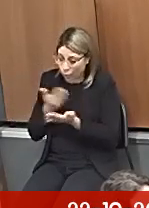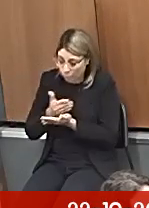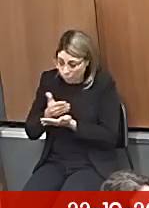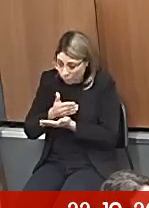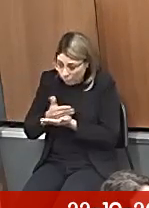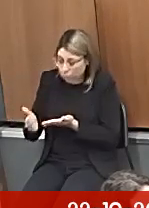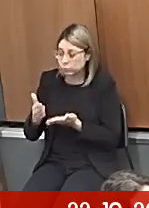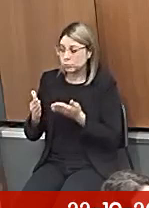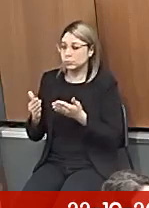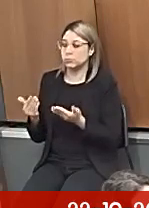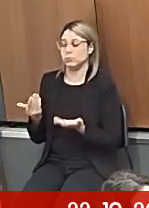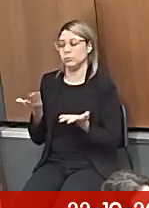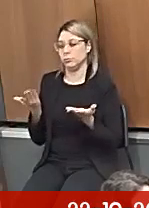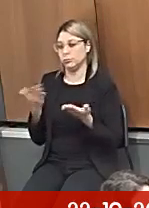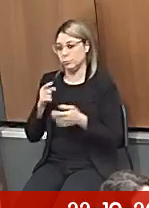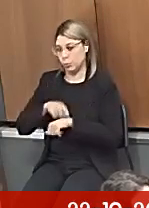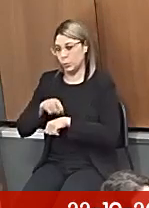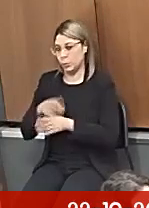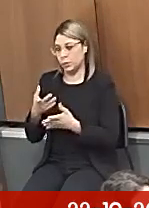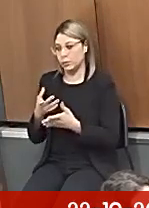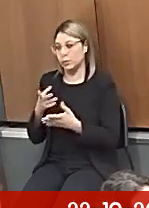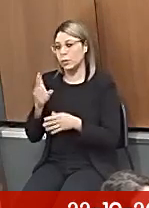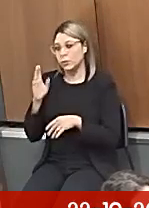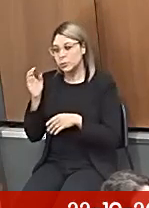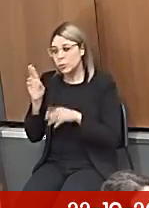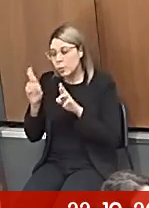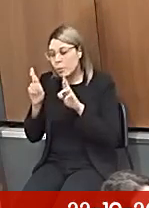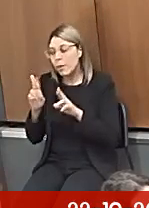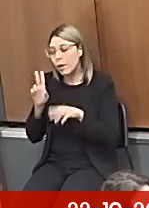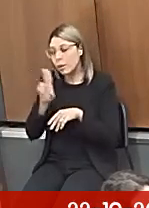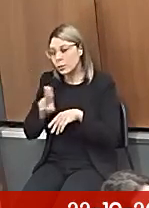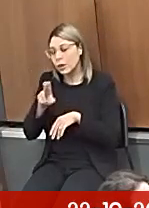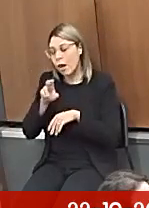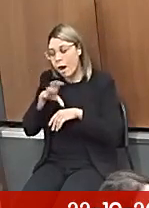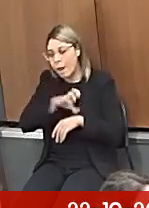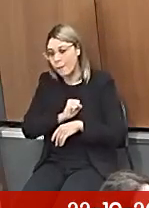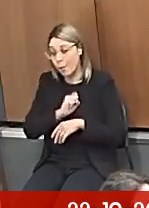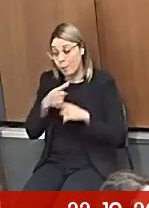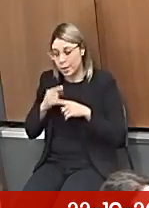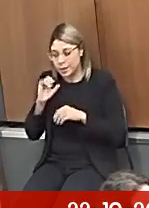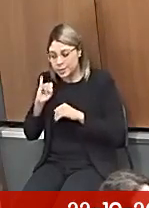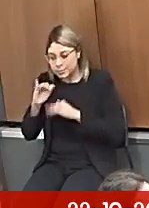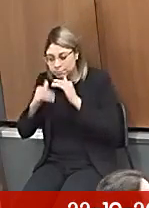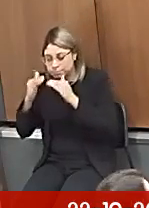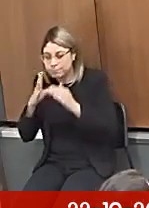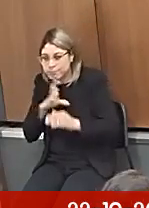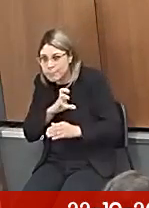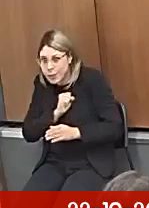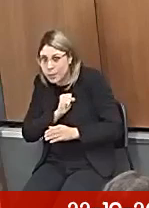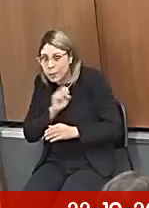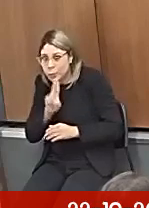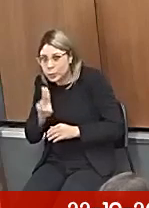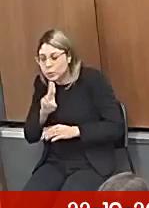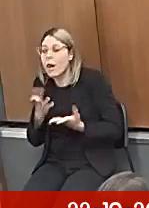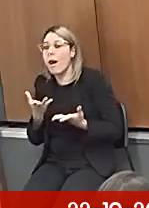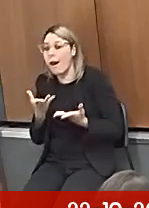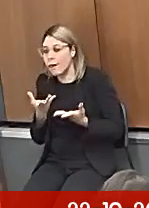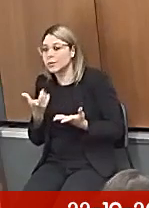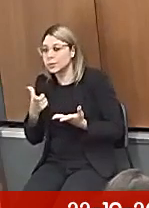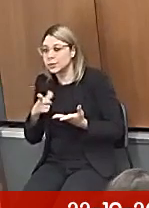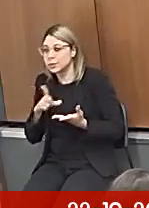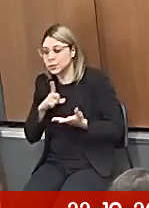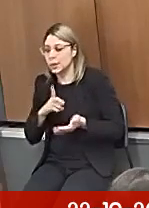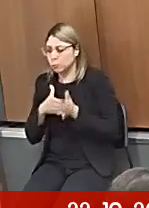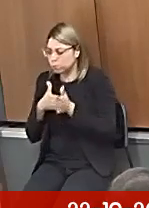como você bem disse, que seja pelo amor, que eu acho que tudo que é construído pelo amor, você ganha um companheiro numa causa, numa